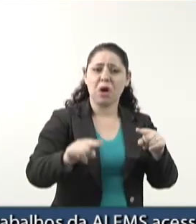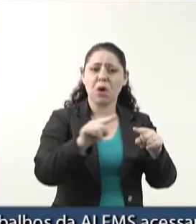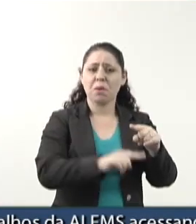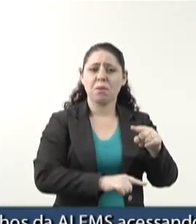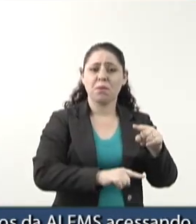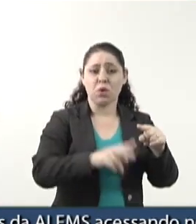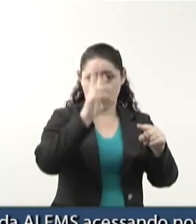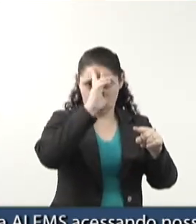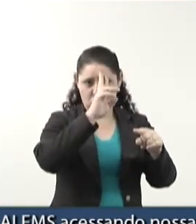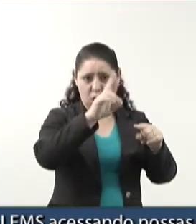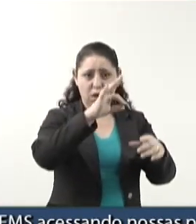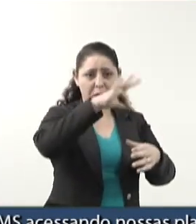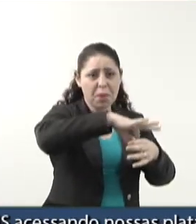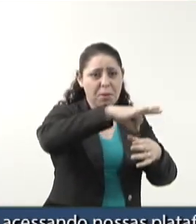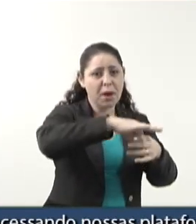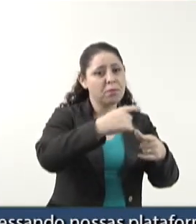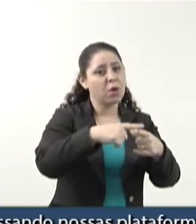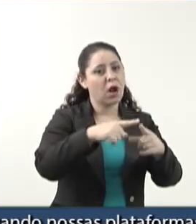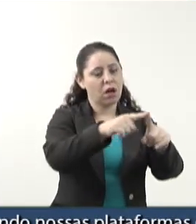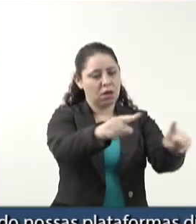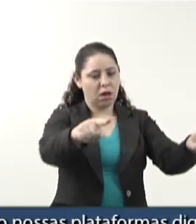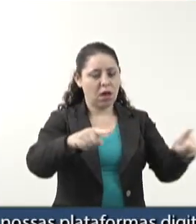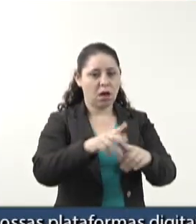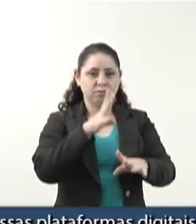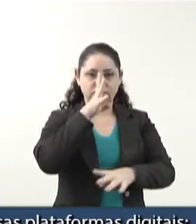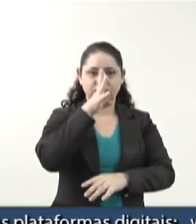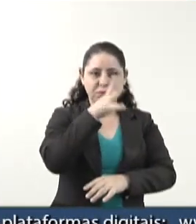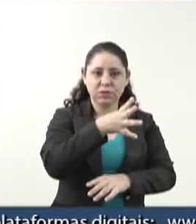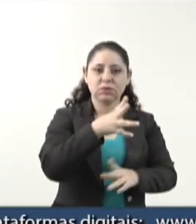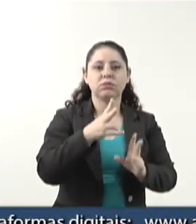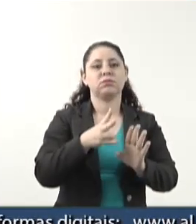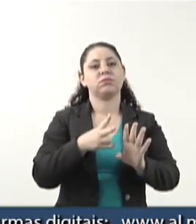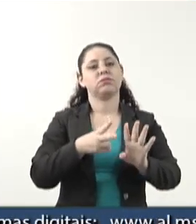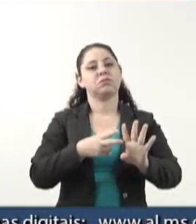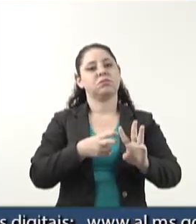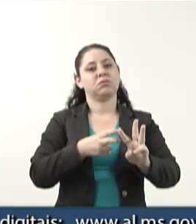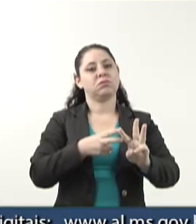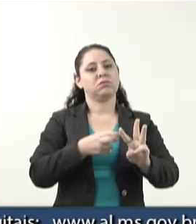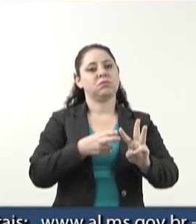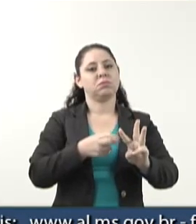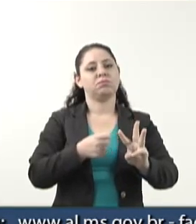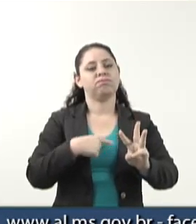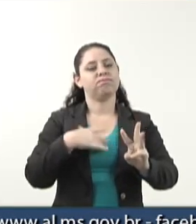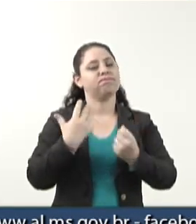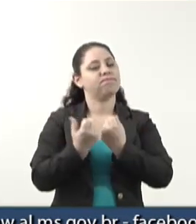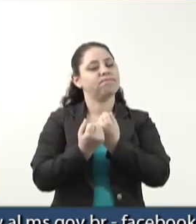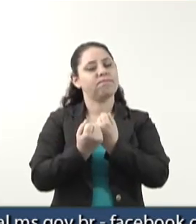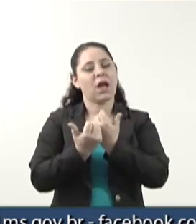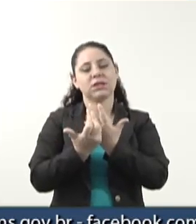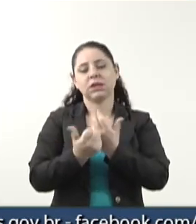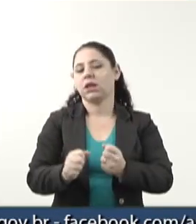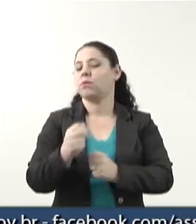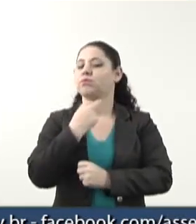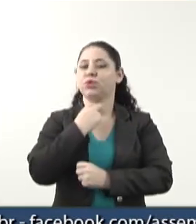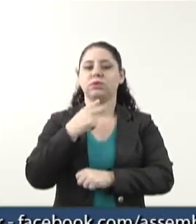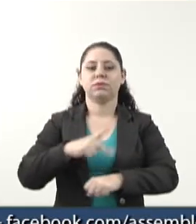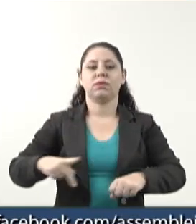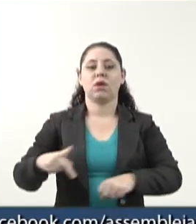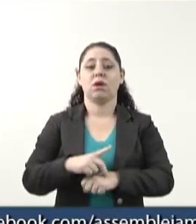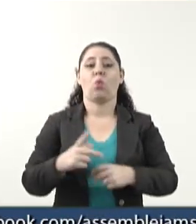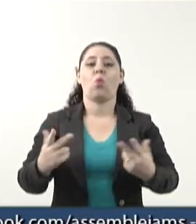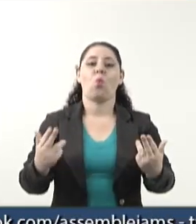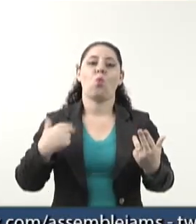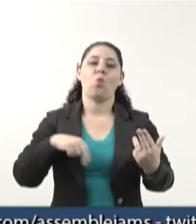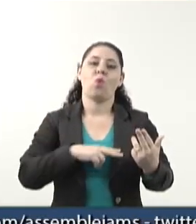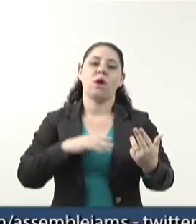lavoura, porque está invadida por índio. Isso é uma coisa inaceitável de um país como